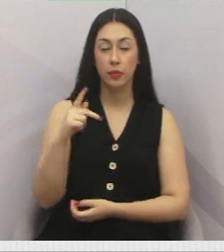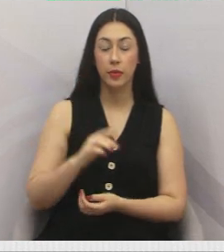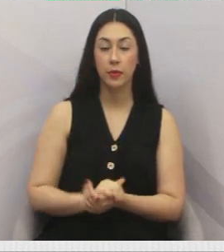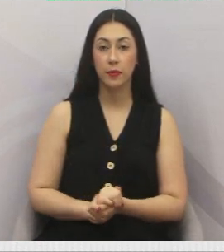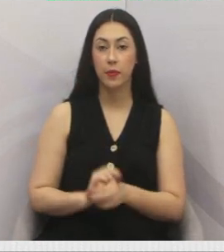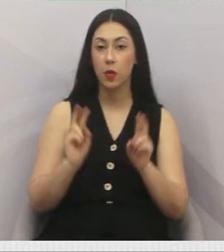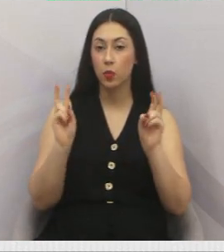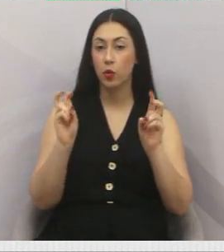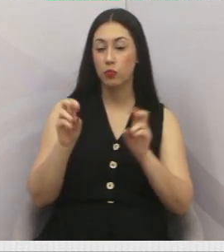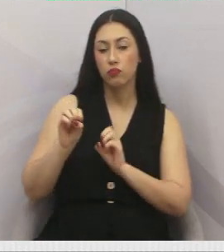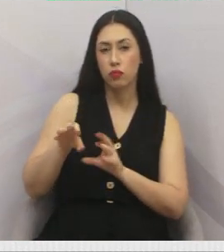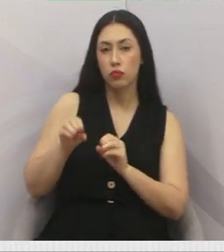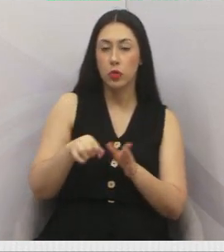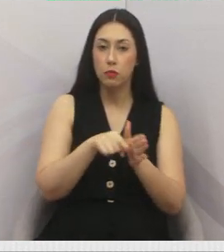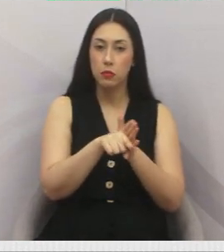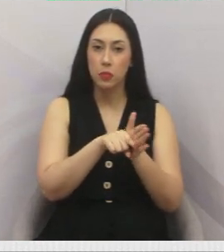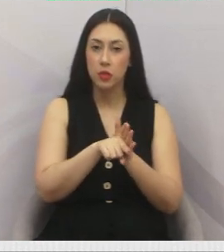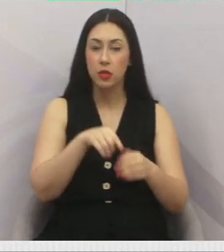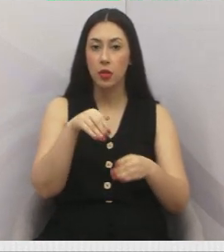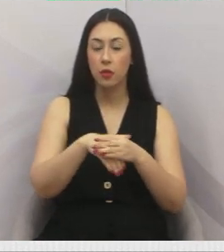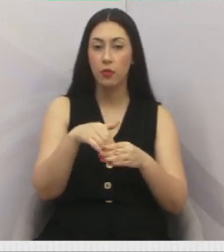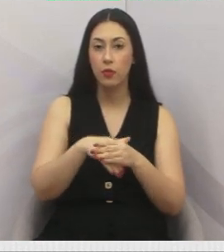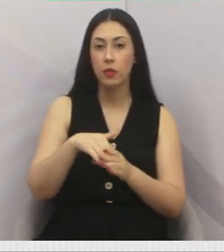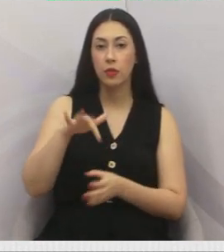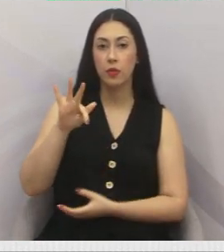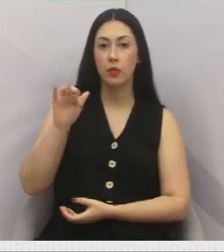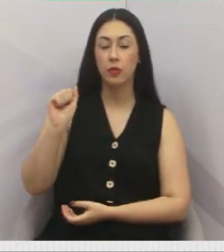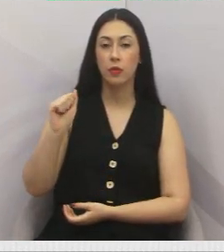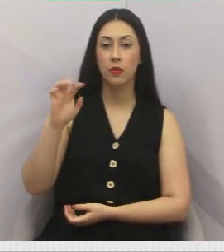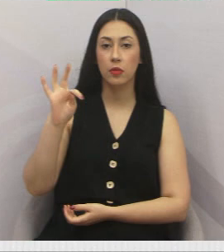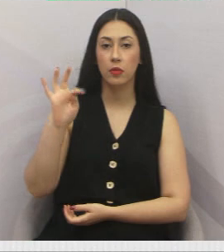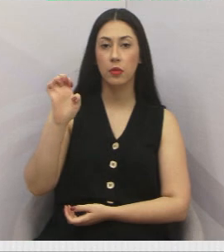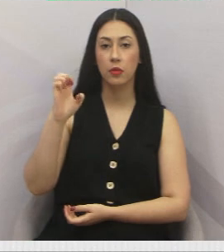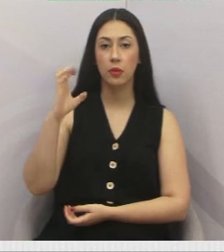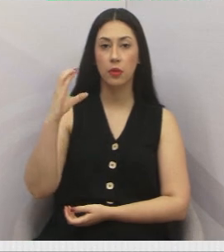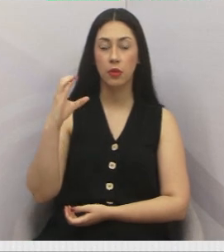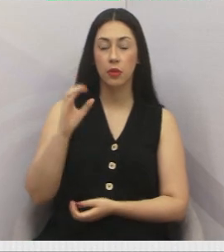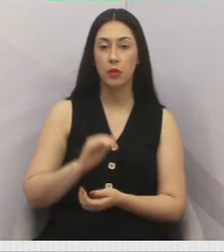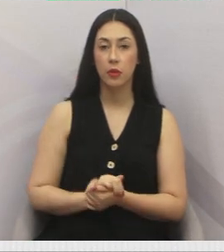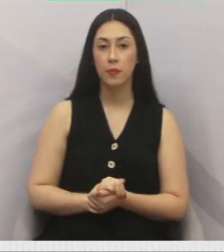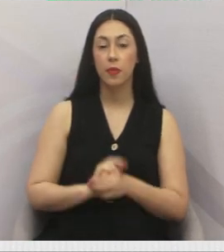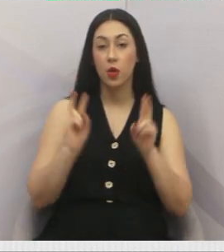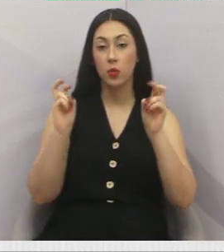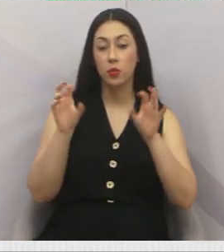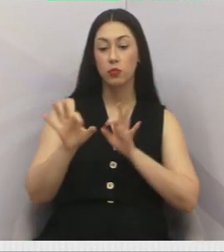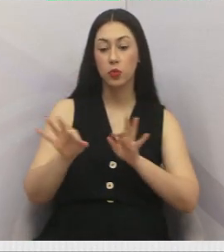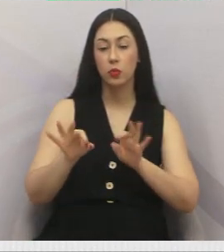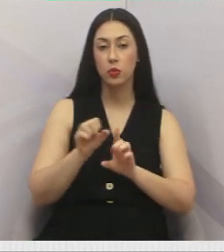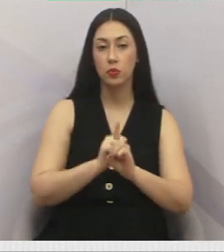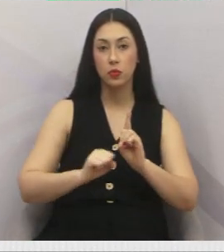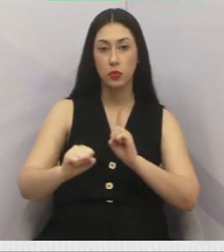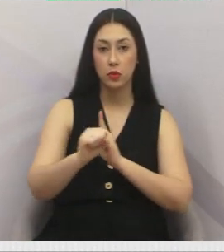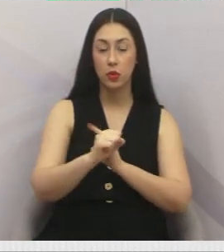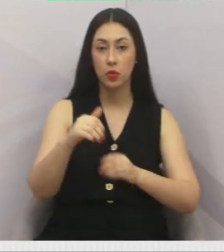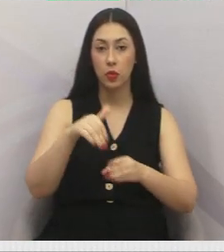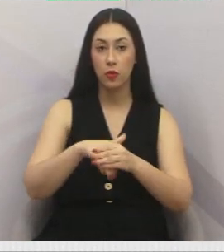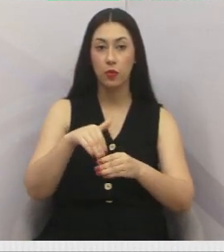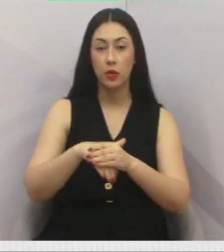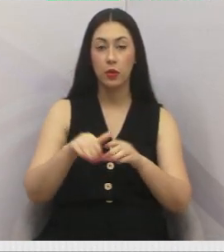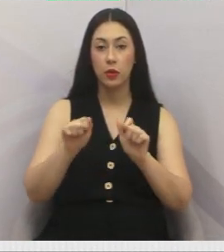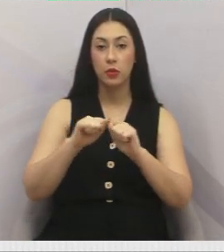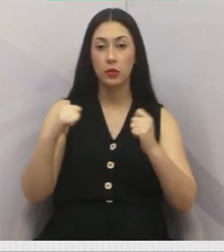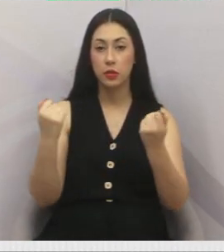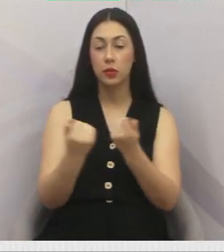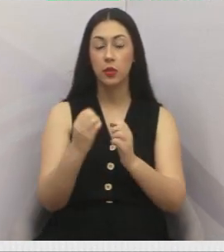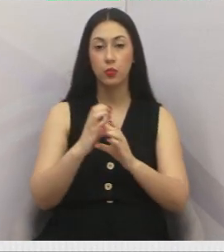Segmento Entidades Acadêmicas de Pesquisa, um voto FATEC Jacareí. Segmento Organização da Sociedade Civil, um voto para a Associação